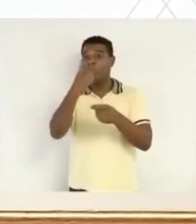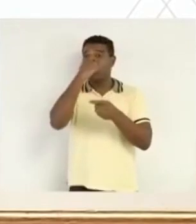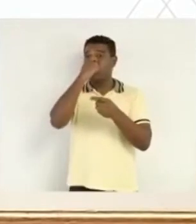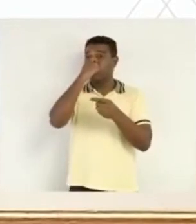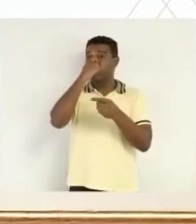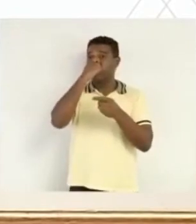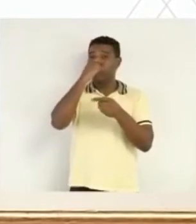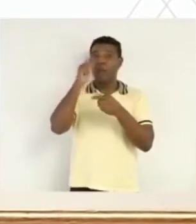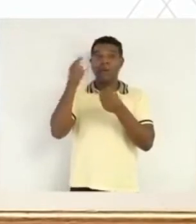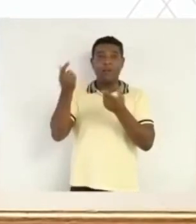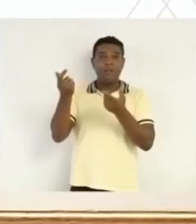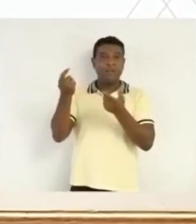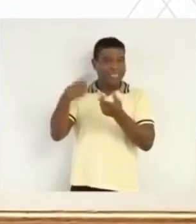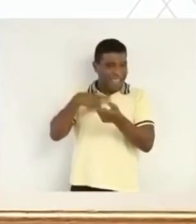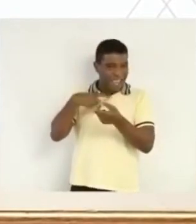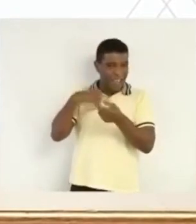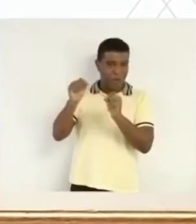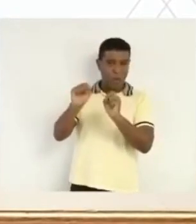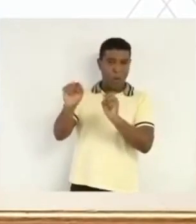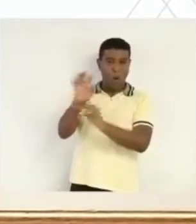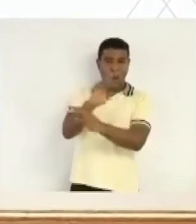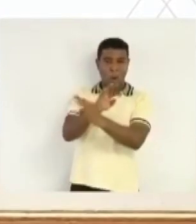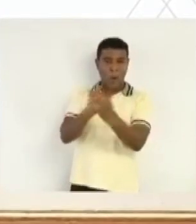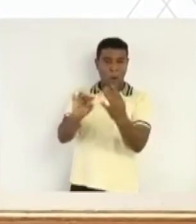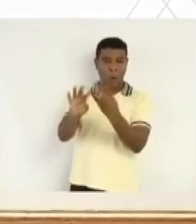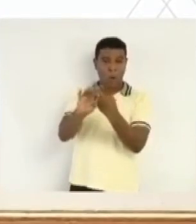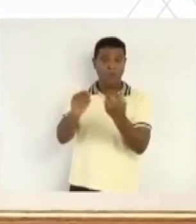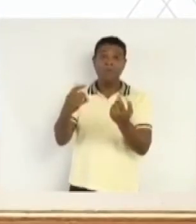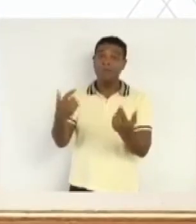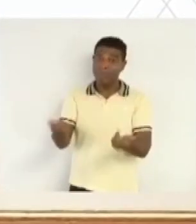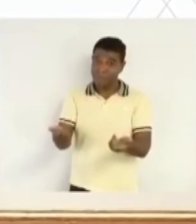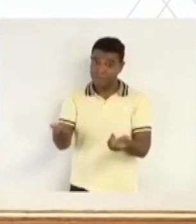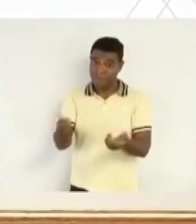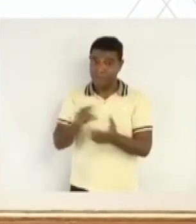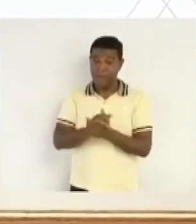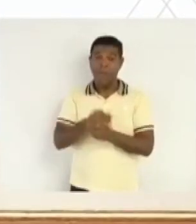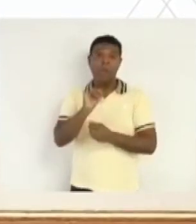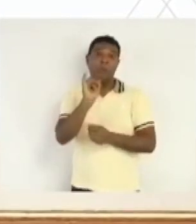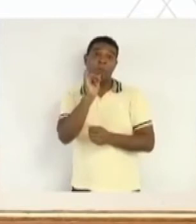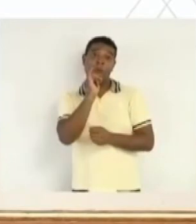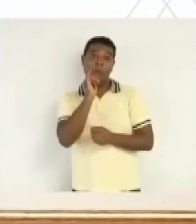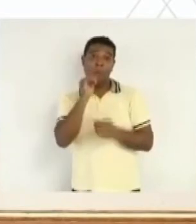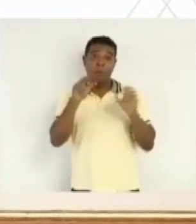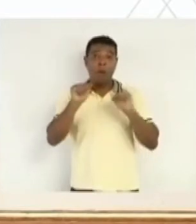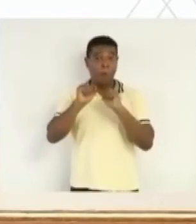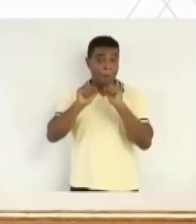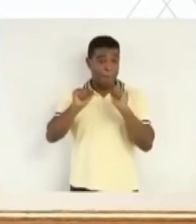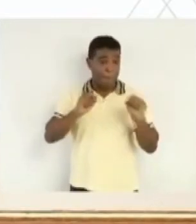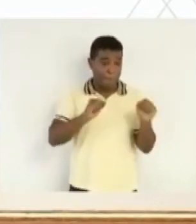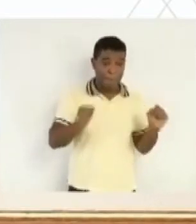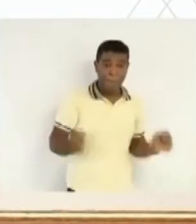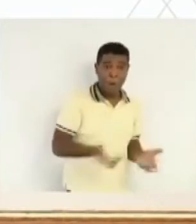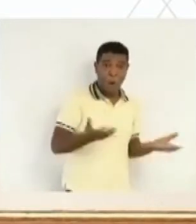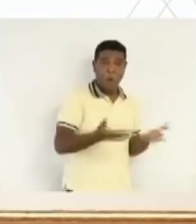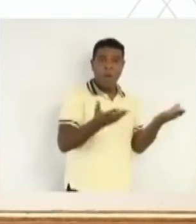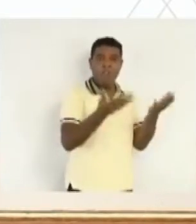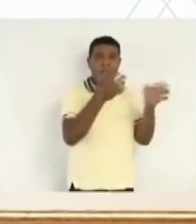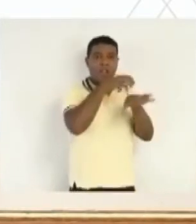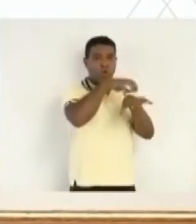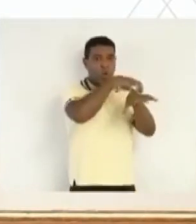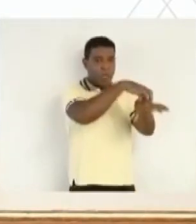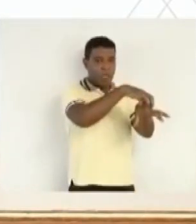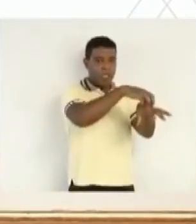e uma coisa é promover turismo outra coisa é emissão de bilhetes e outros serviços que essas agências